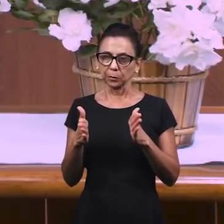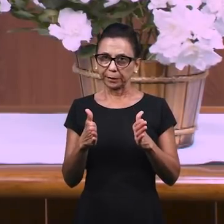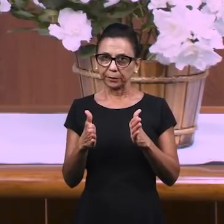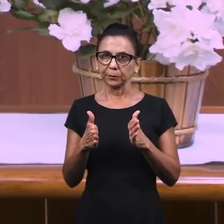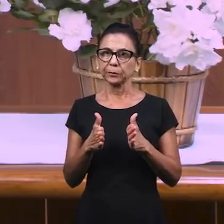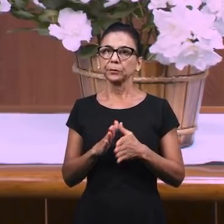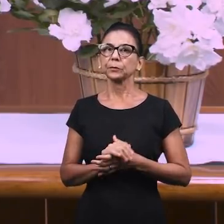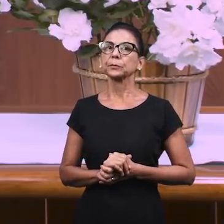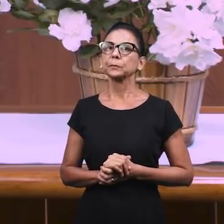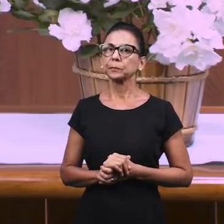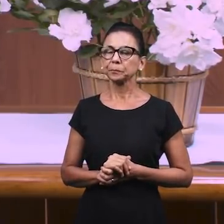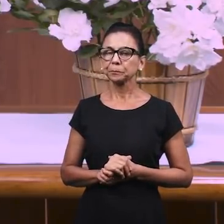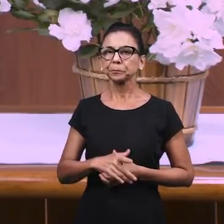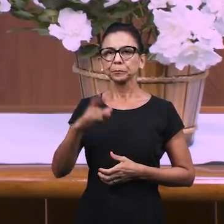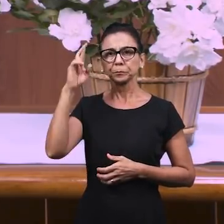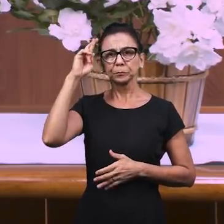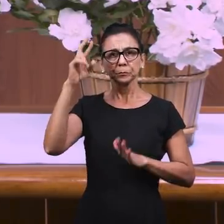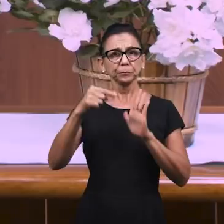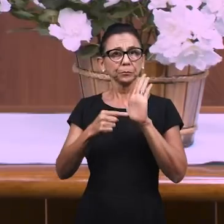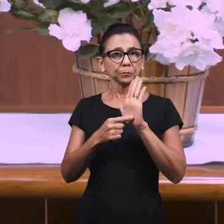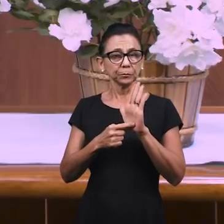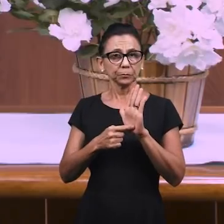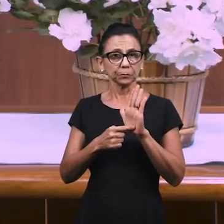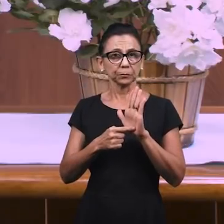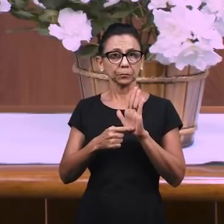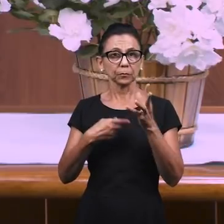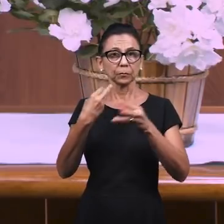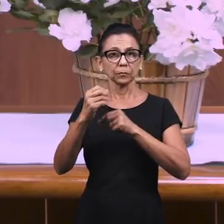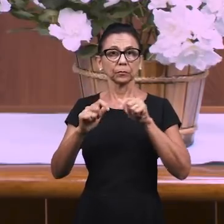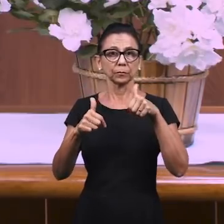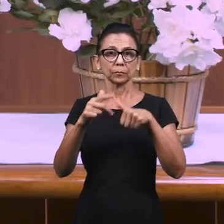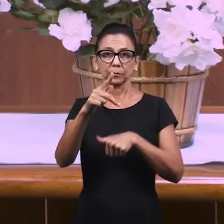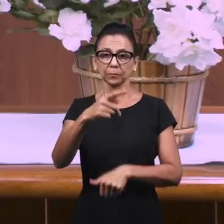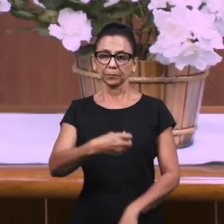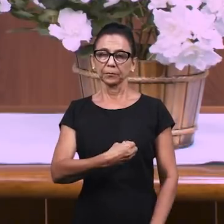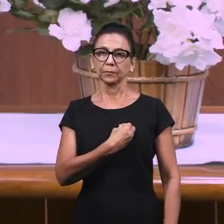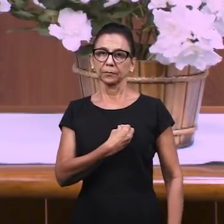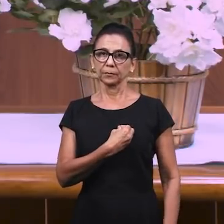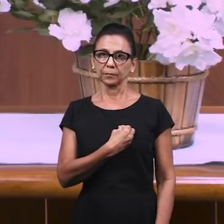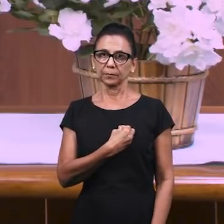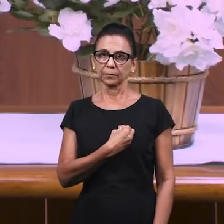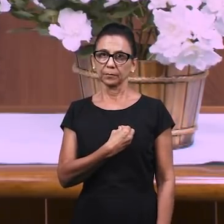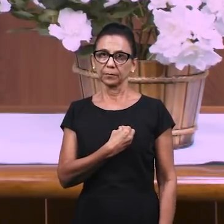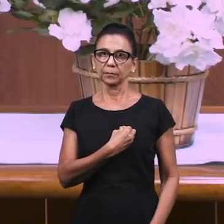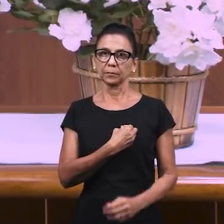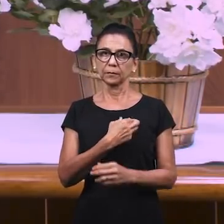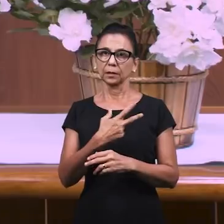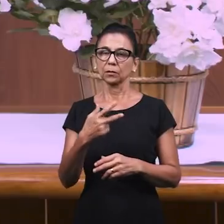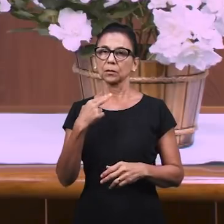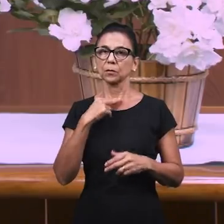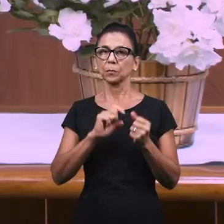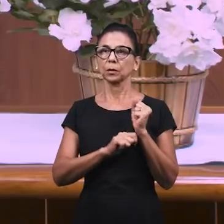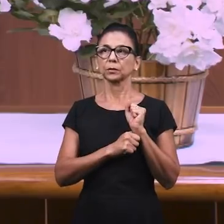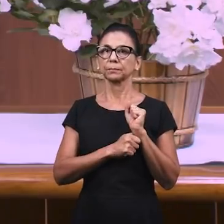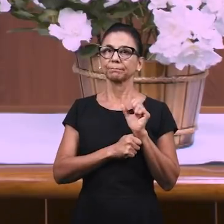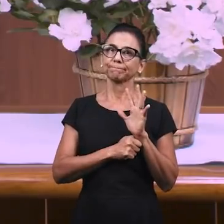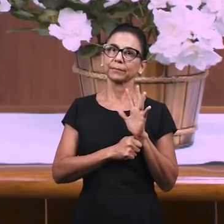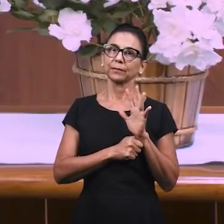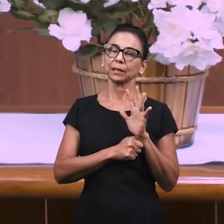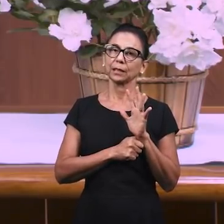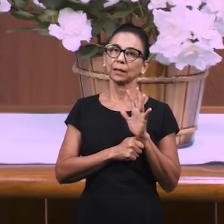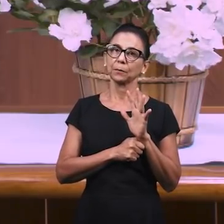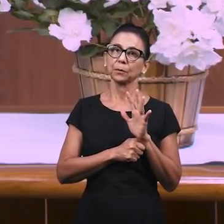em sonhos, em dons, em profecias, o que Ele tem para fazer na sua vida. Há coisas que não podem ser reveladas. Que às